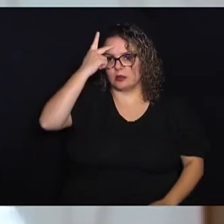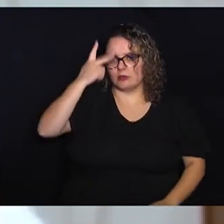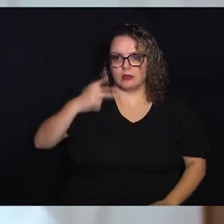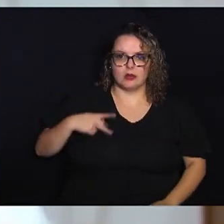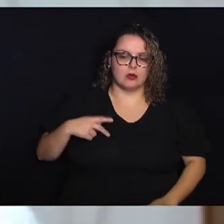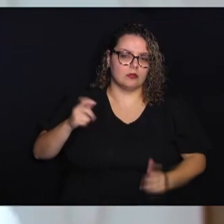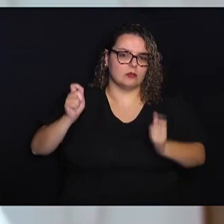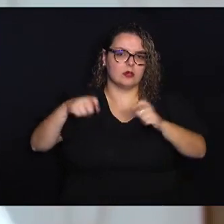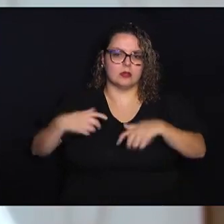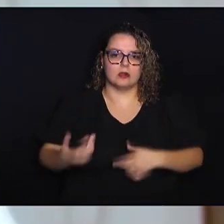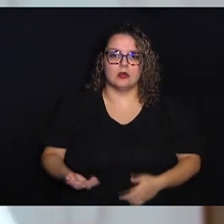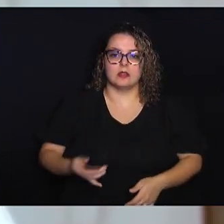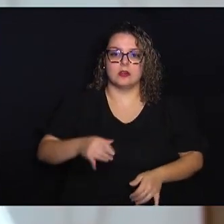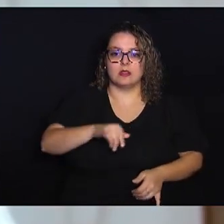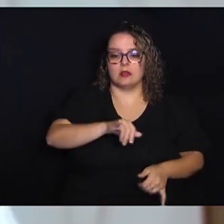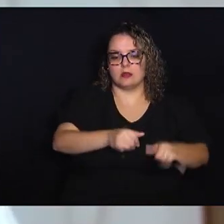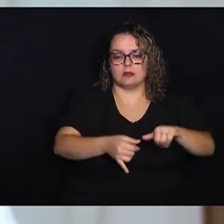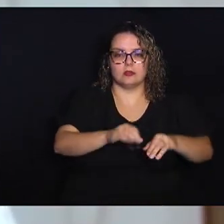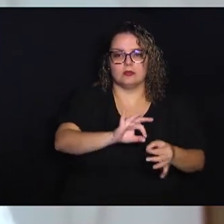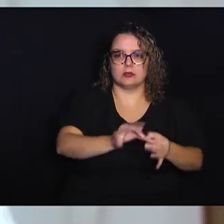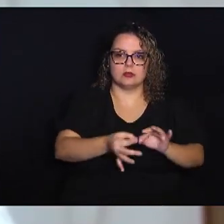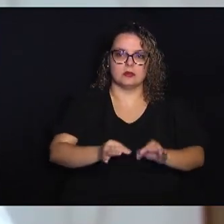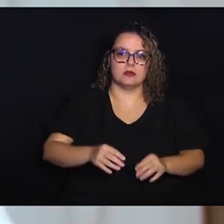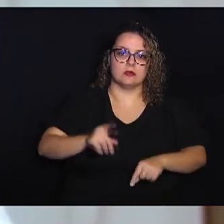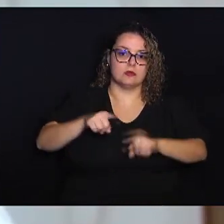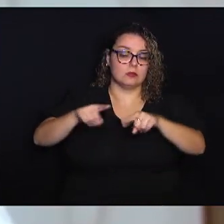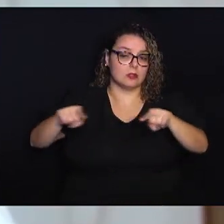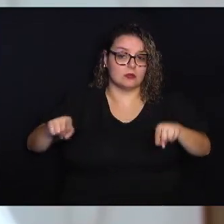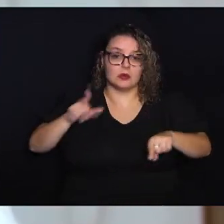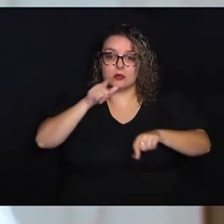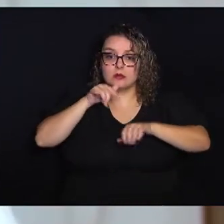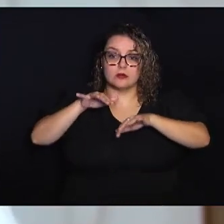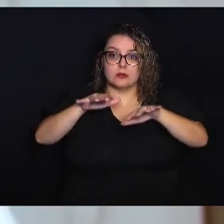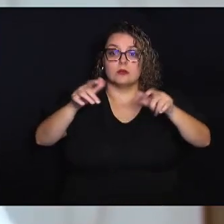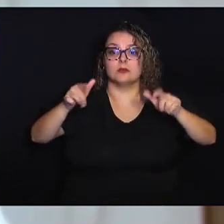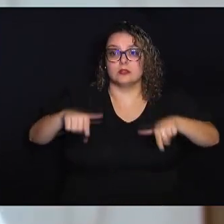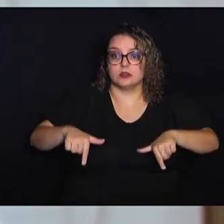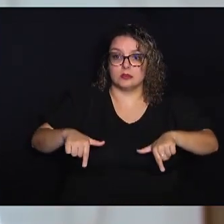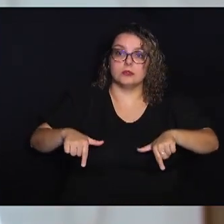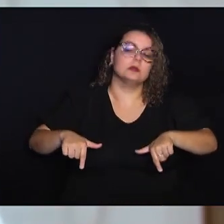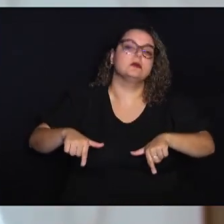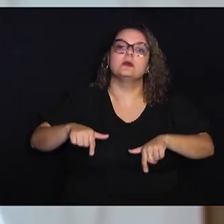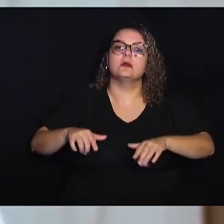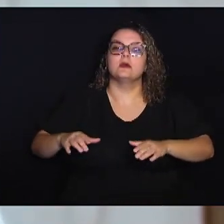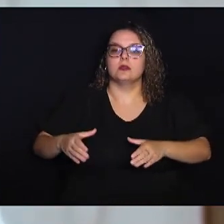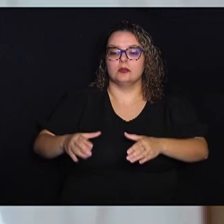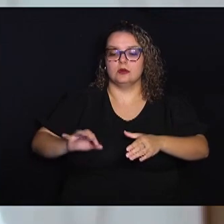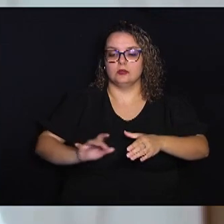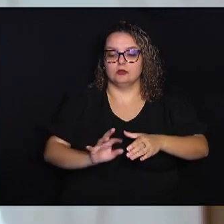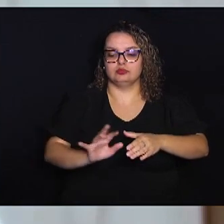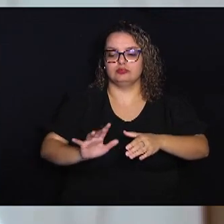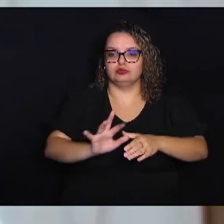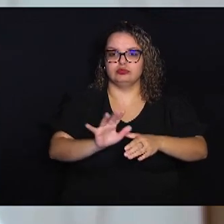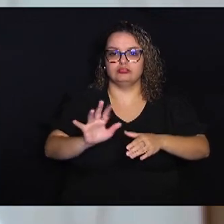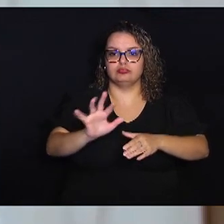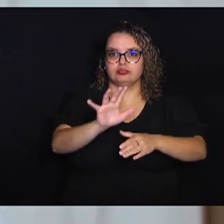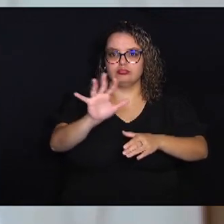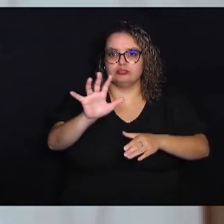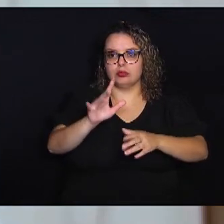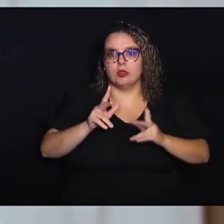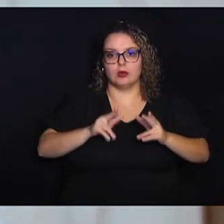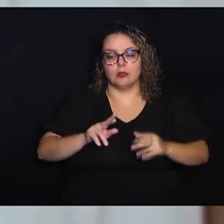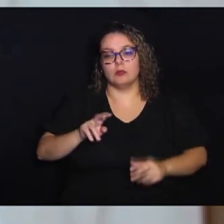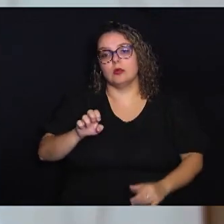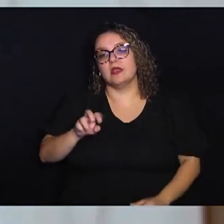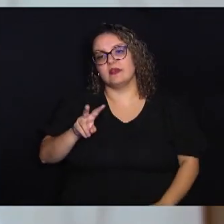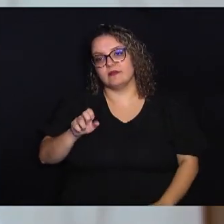aí físico-químicas e variabilidades de umidade do ambiente, aquela água vai começar a evaporar, assim como ela